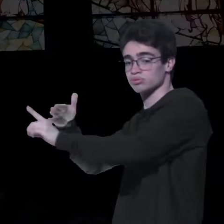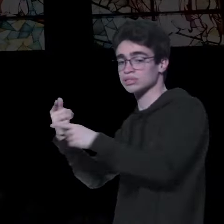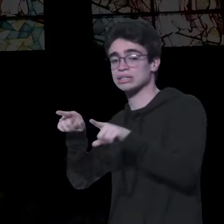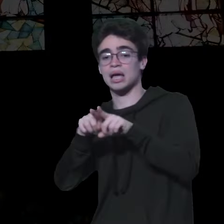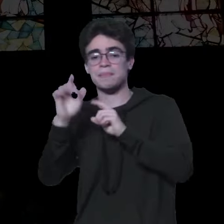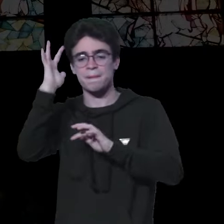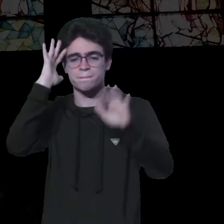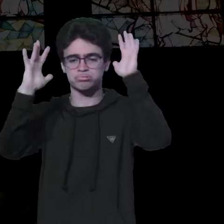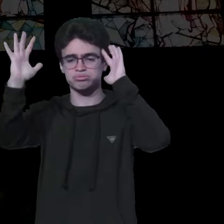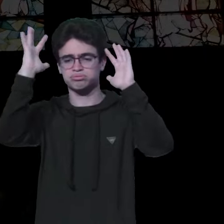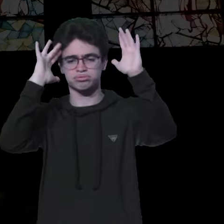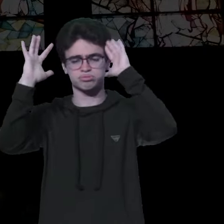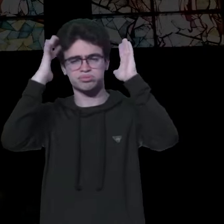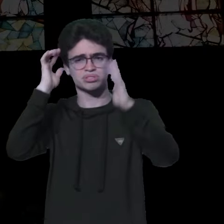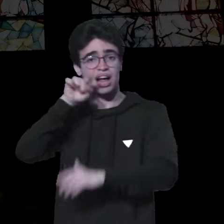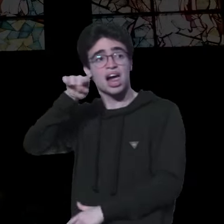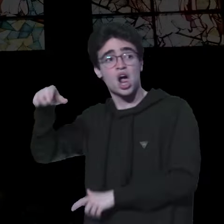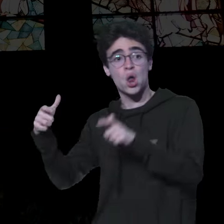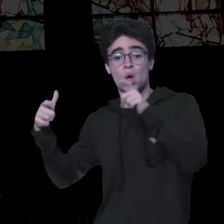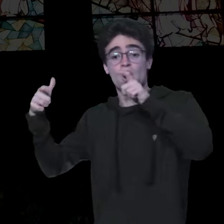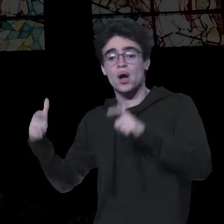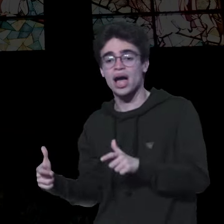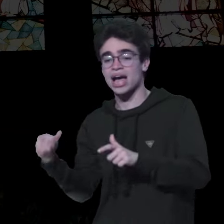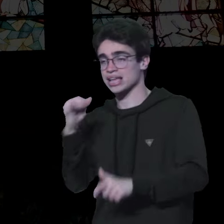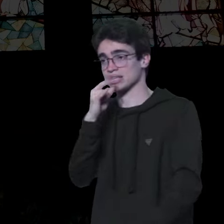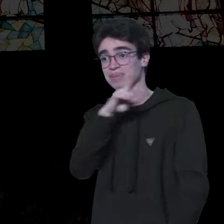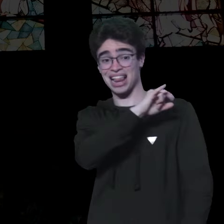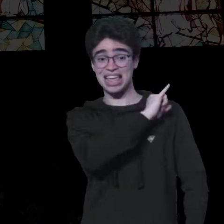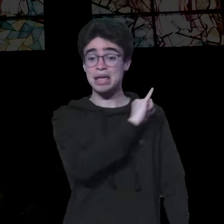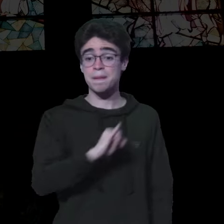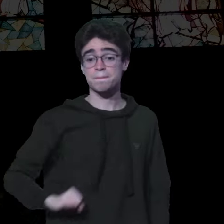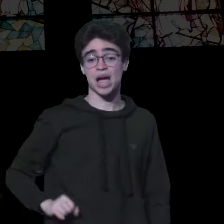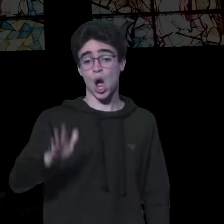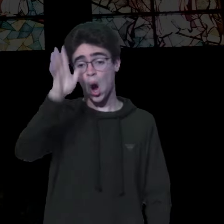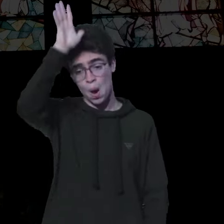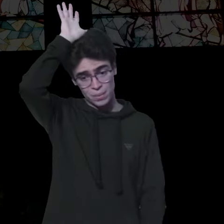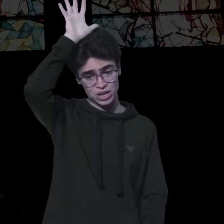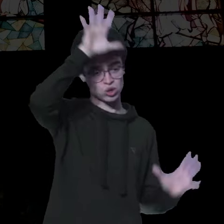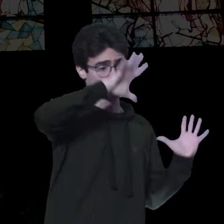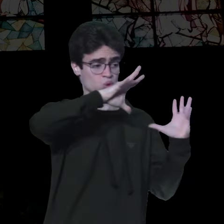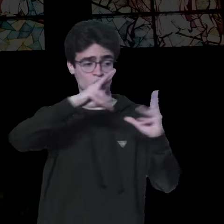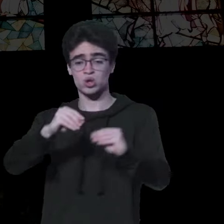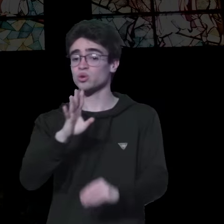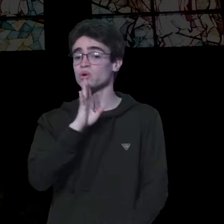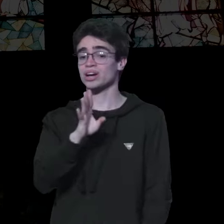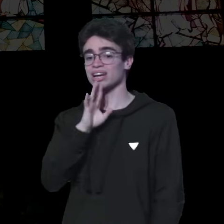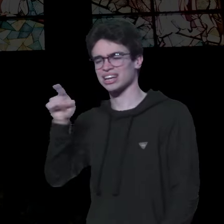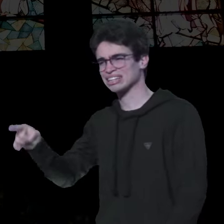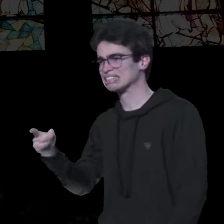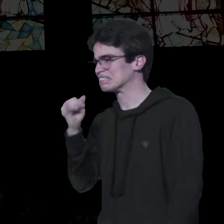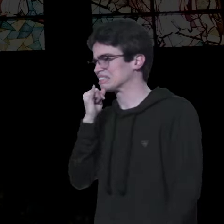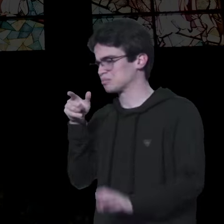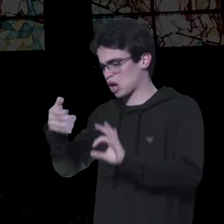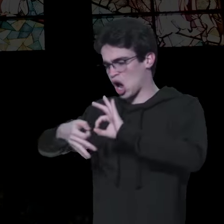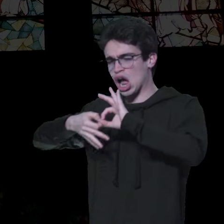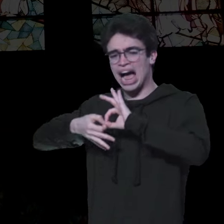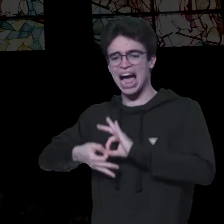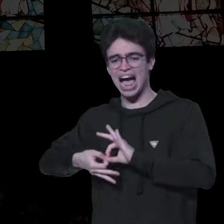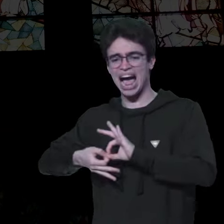aquele lugar era um lugar conhecido no Império Romano inteiro como o Oráculo de Delfos, o lugar onde